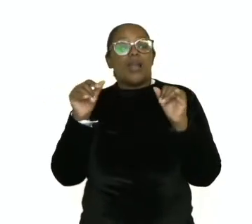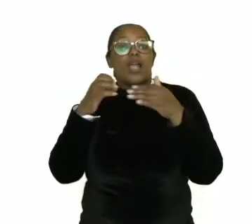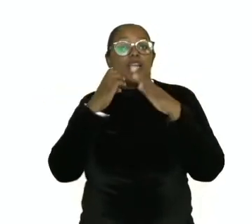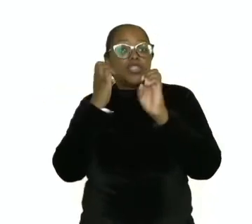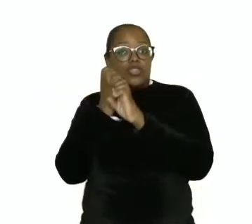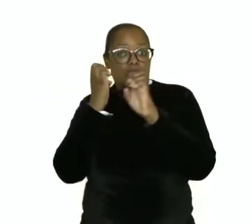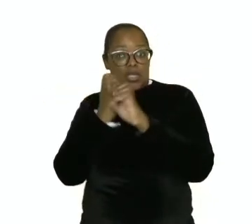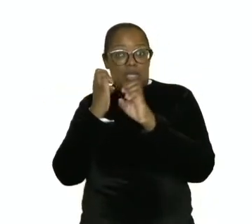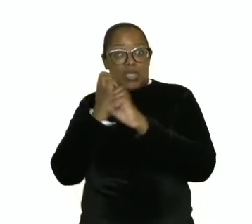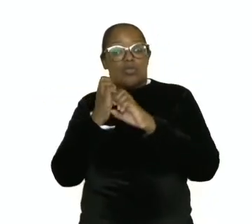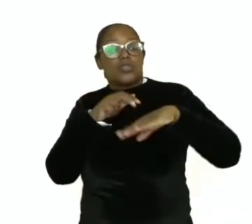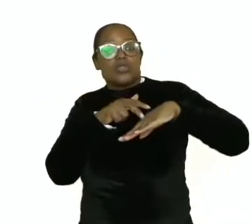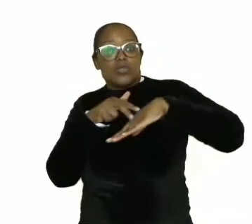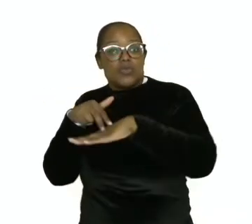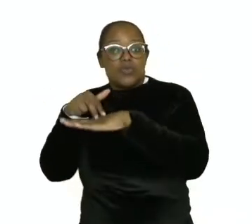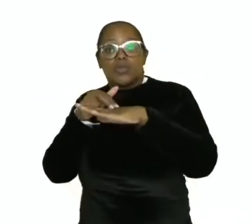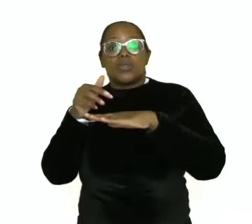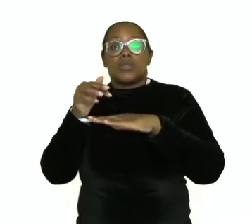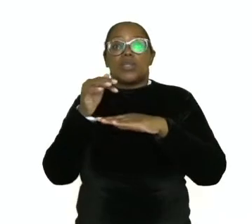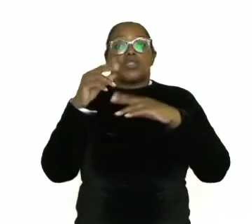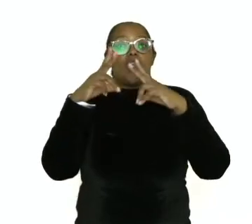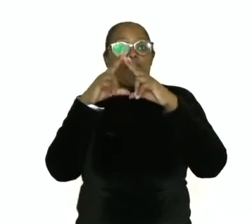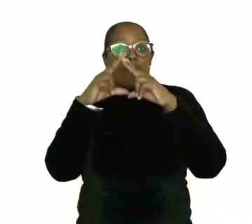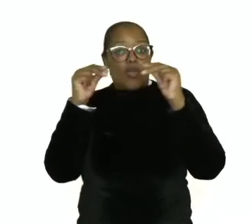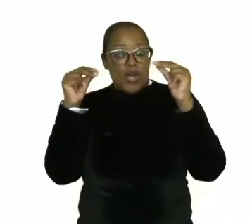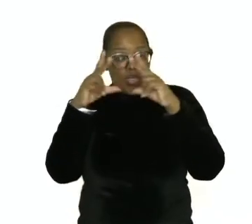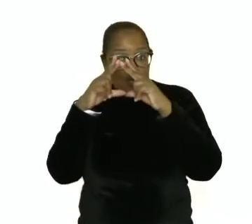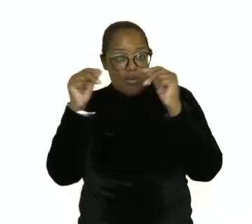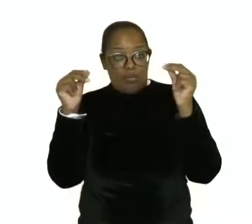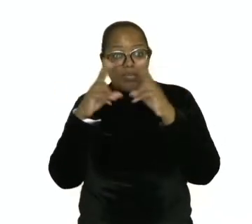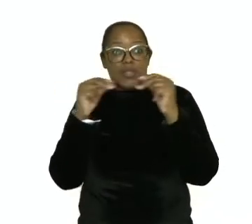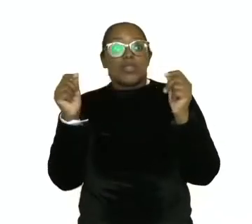Florianópolis desenvolvem um modelo de prancha sustentável. Então, alguns